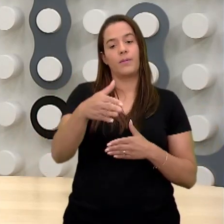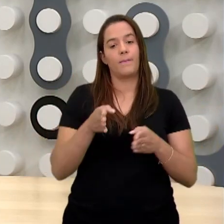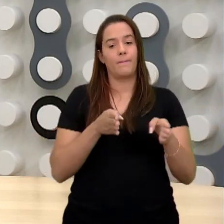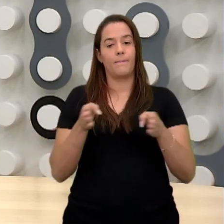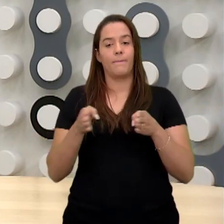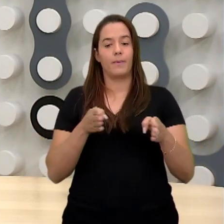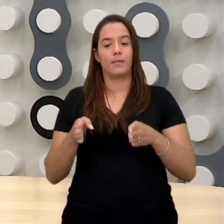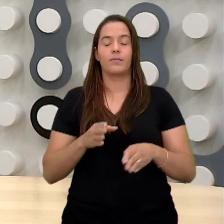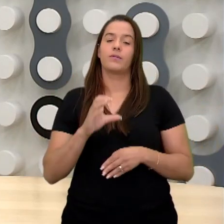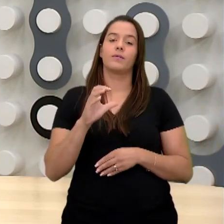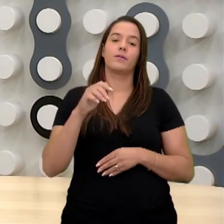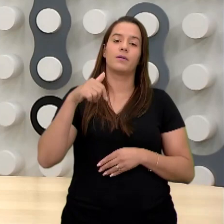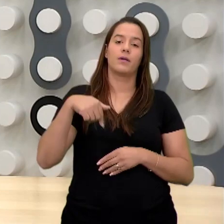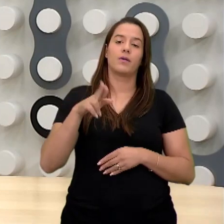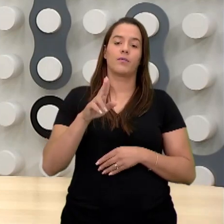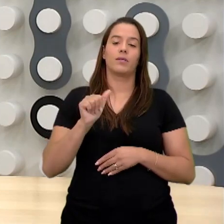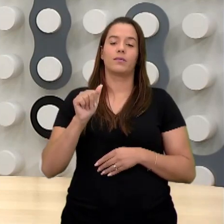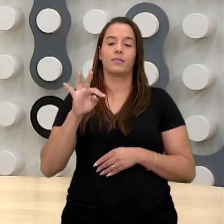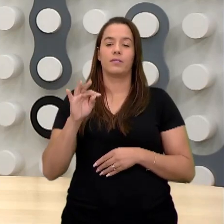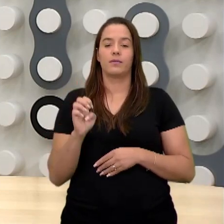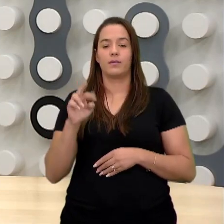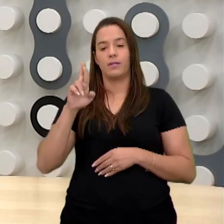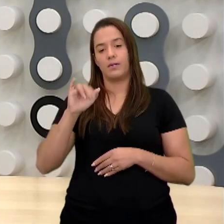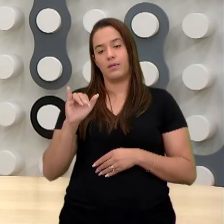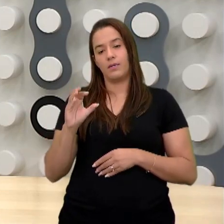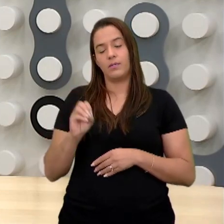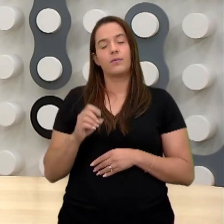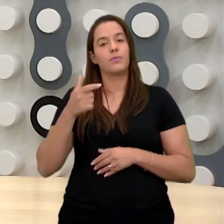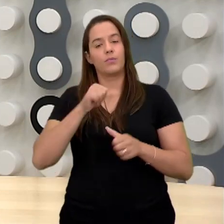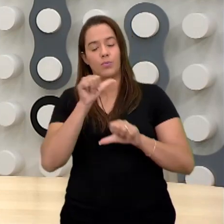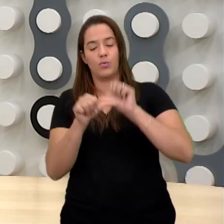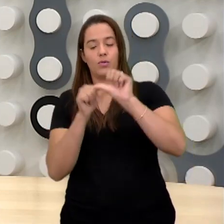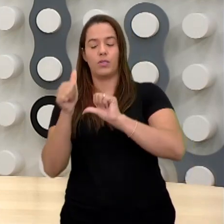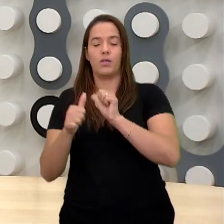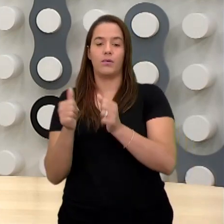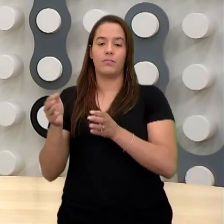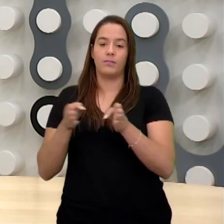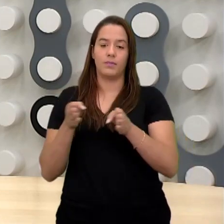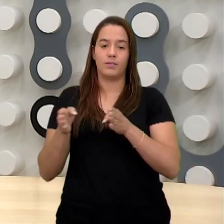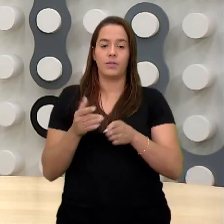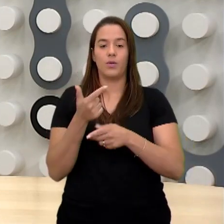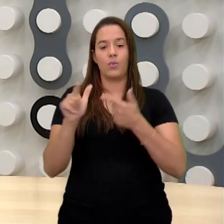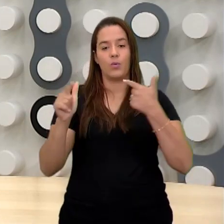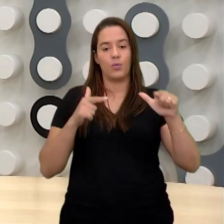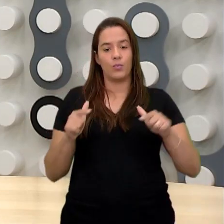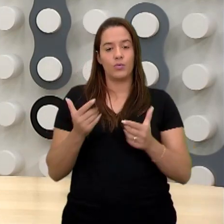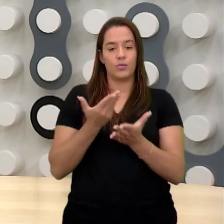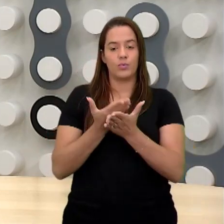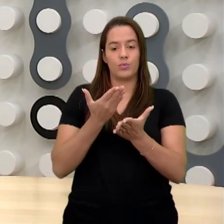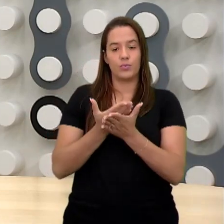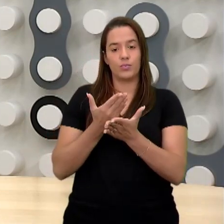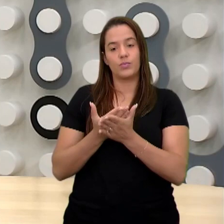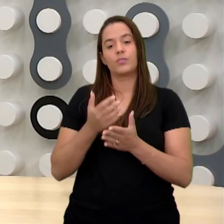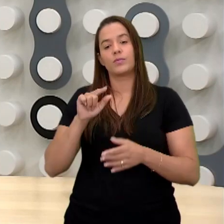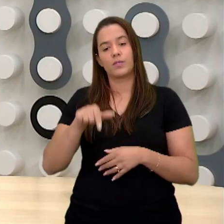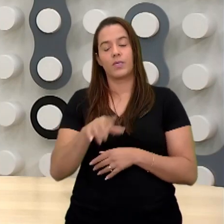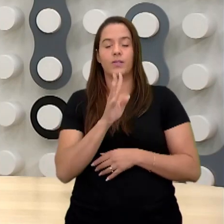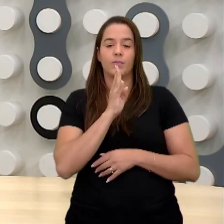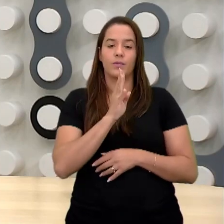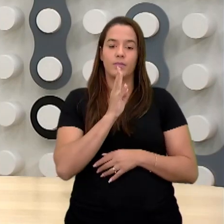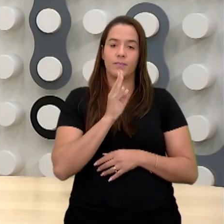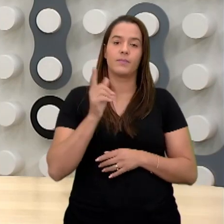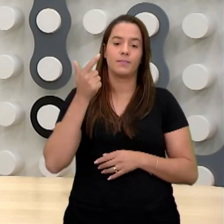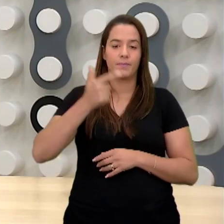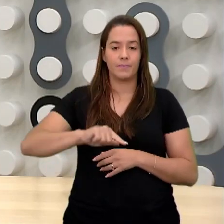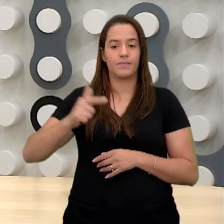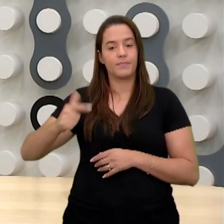período quaternário, até podendo mudar o período. Isso aí é um estudo aí feito aí para os cientistas que têm um conhecimento, que com certeza